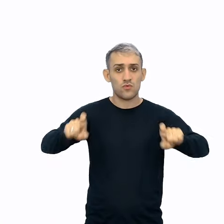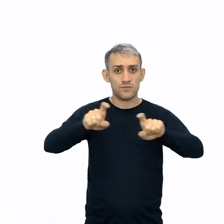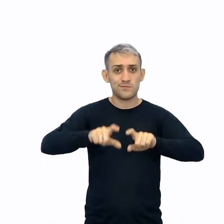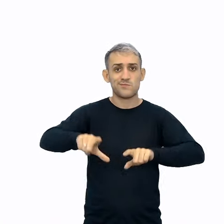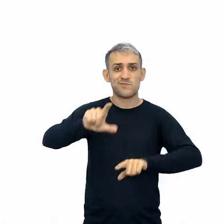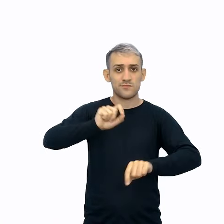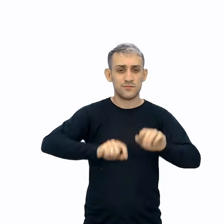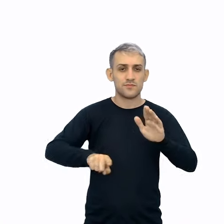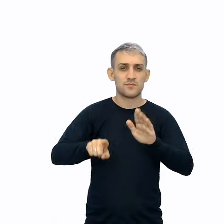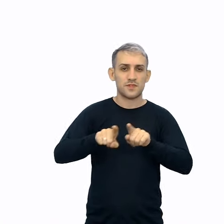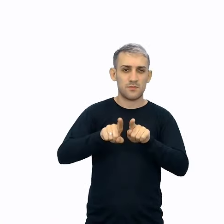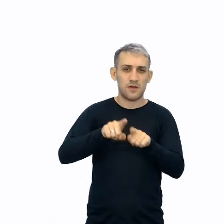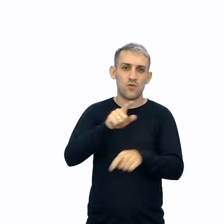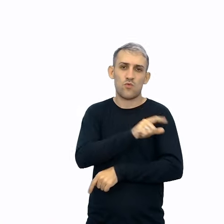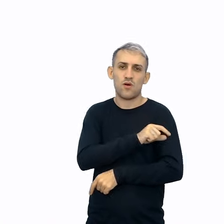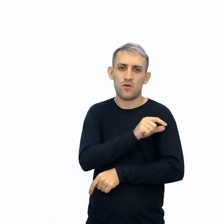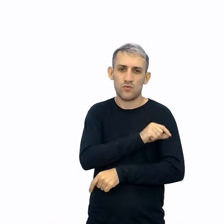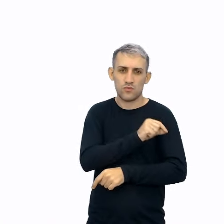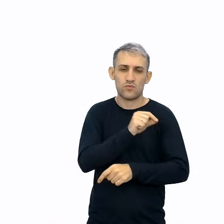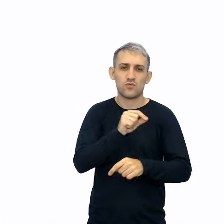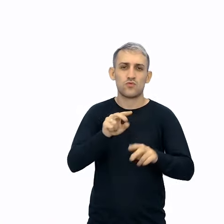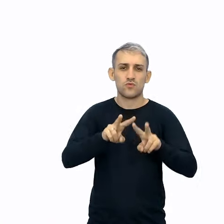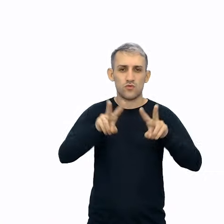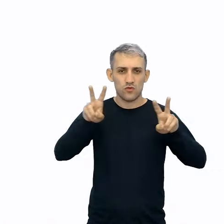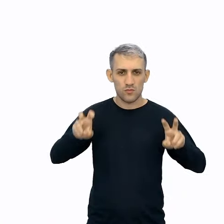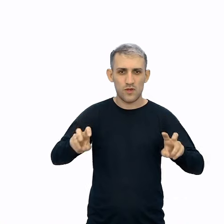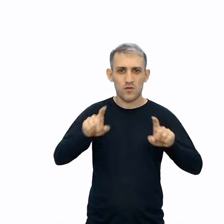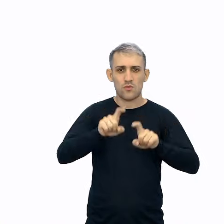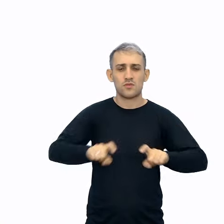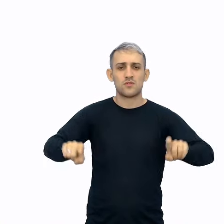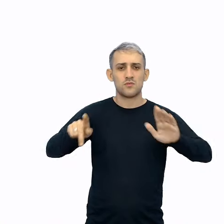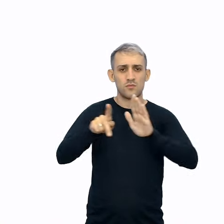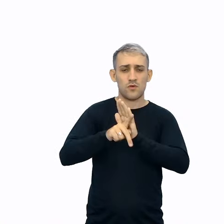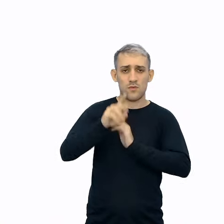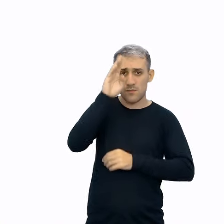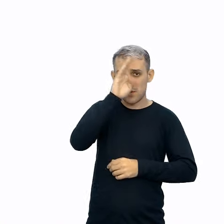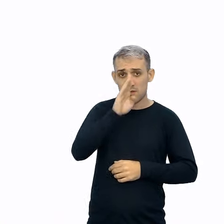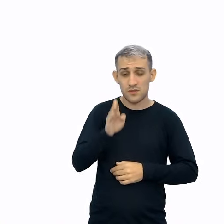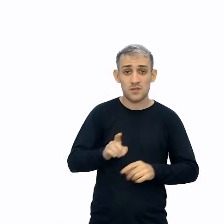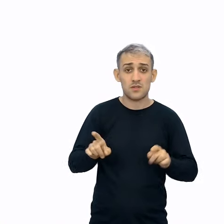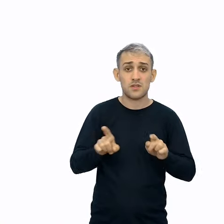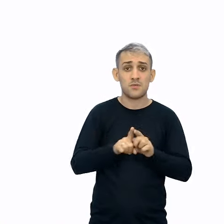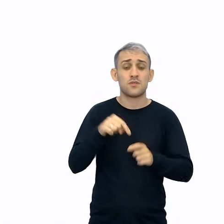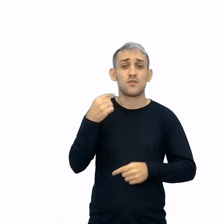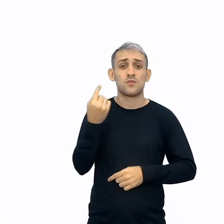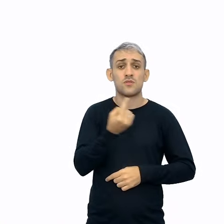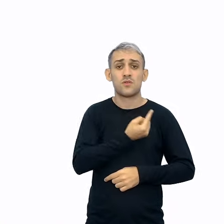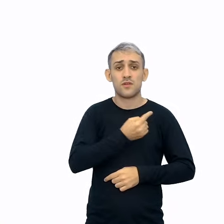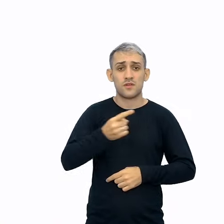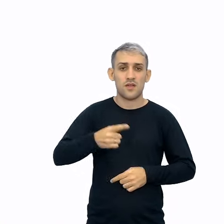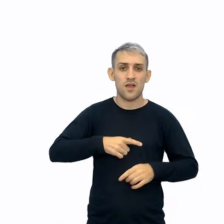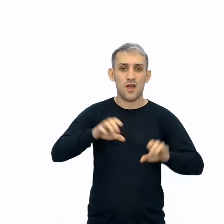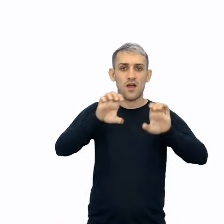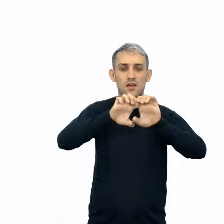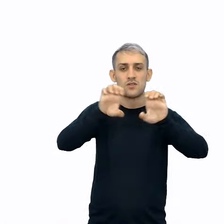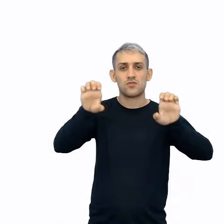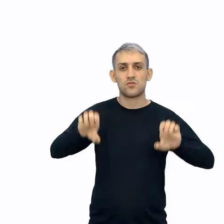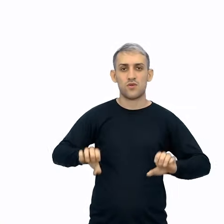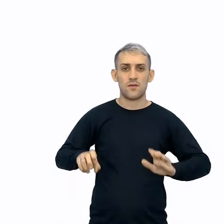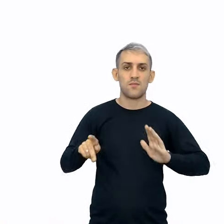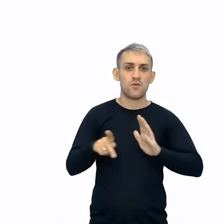estudantes, né, com relação aos contadores de causas brasileiros. Depois nós temos aí a estrutura composicional